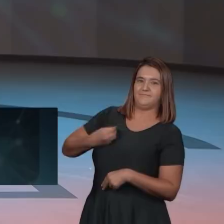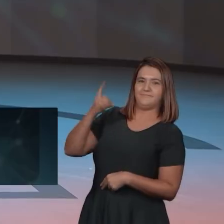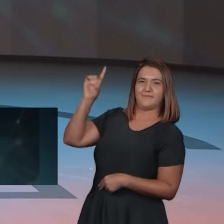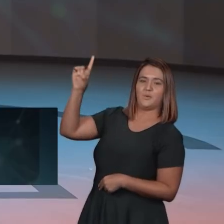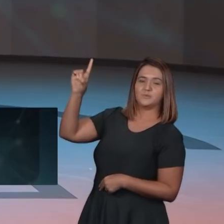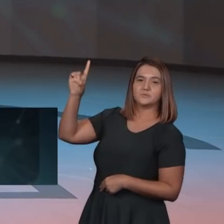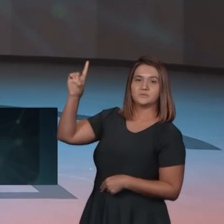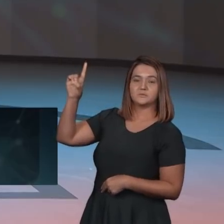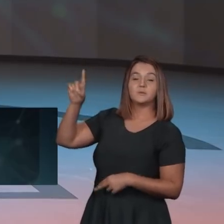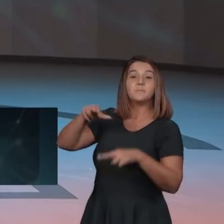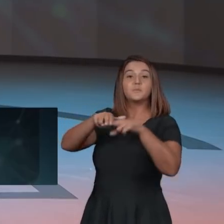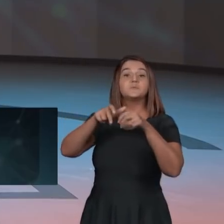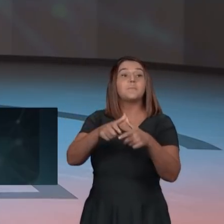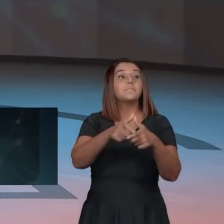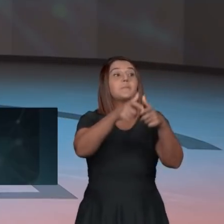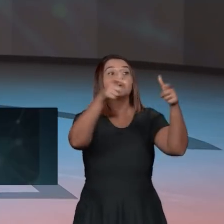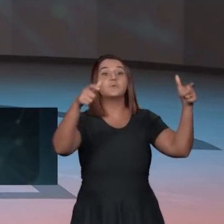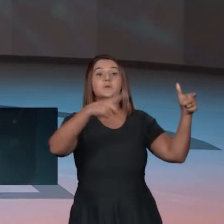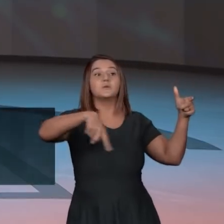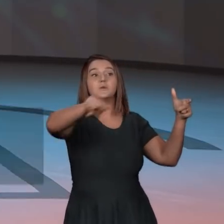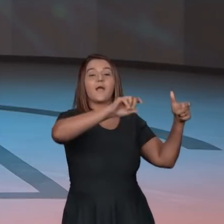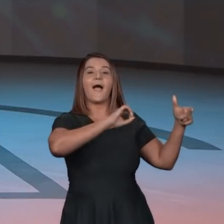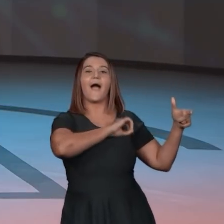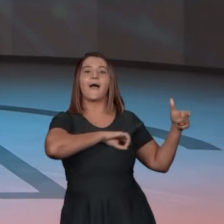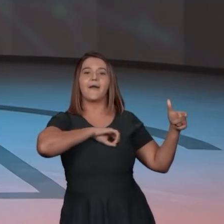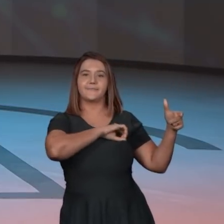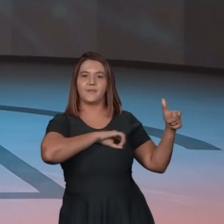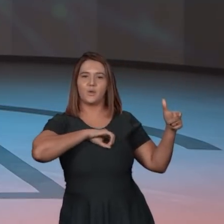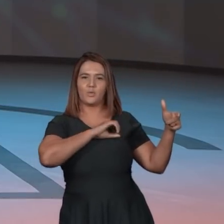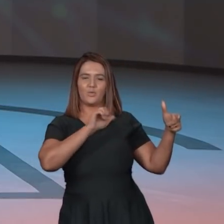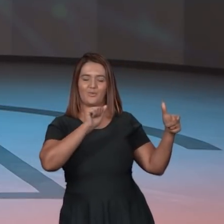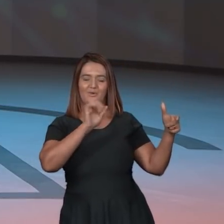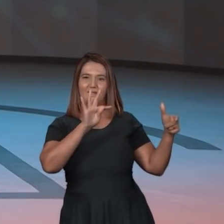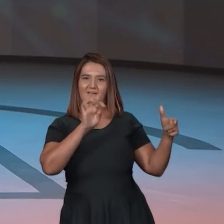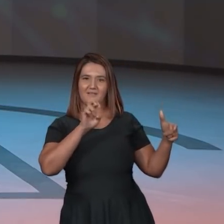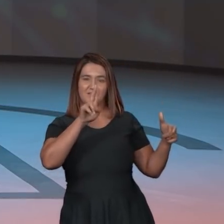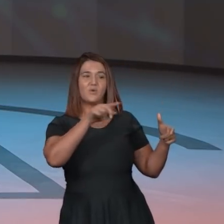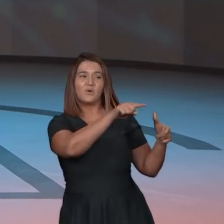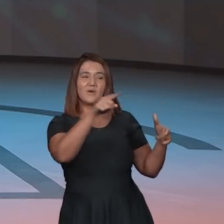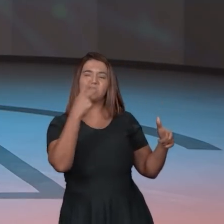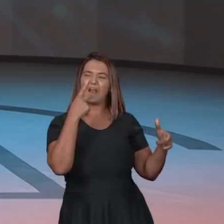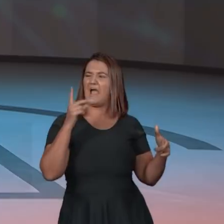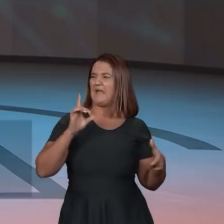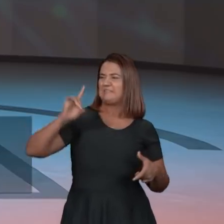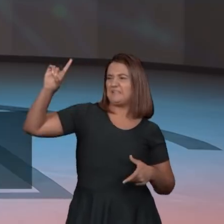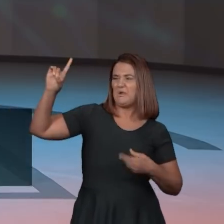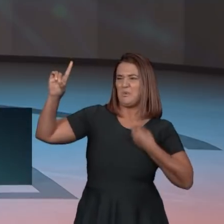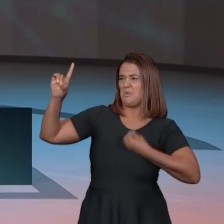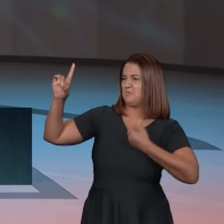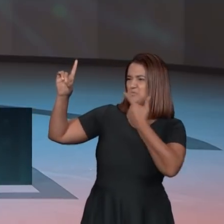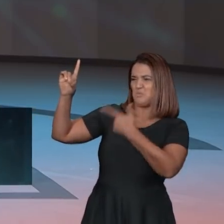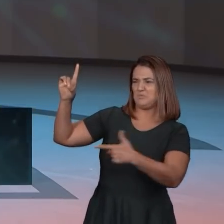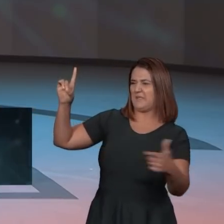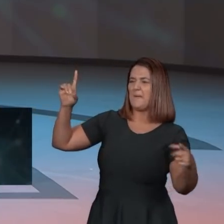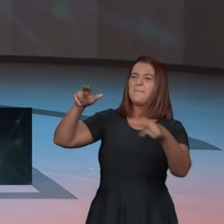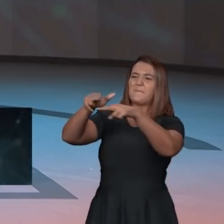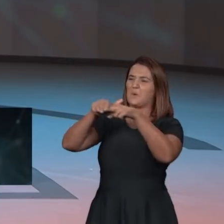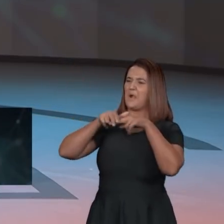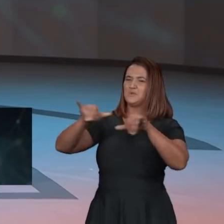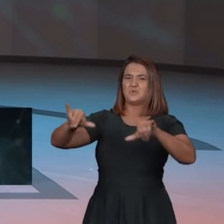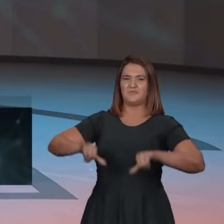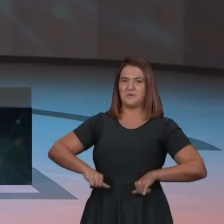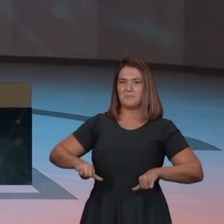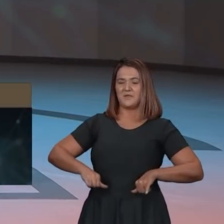dos ateus que negam a Deus e usam o argumento do sofrimento para dizer que Deus não existe, a maior parte desses ateus não estão